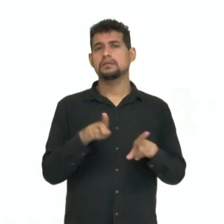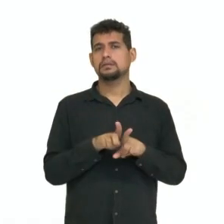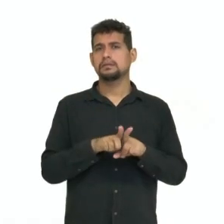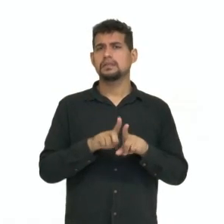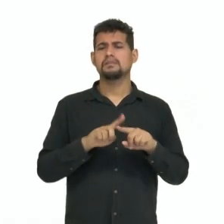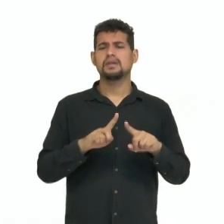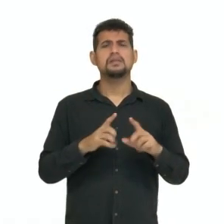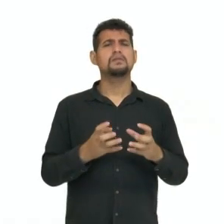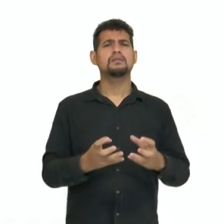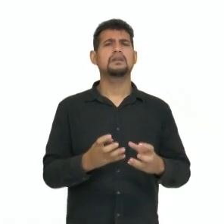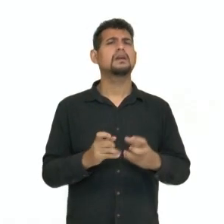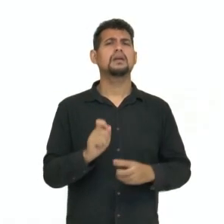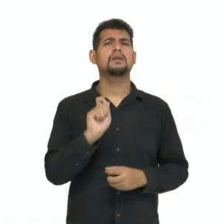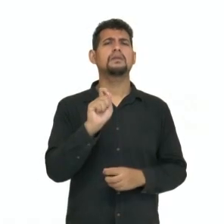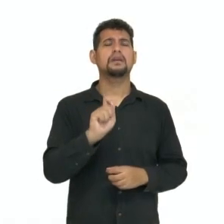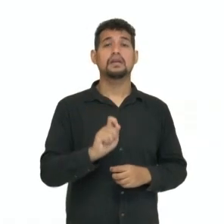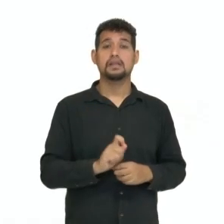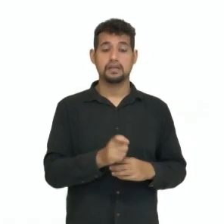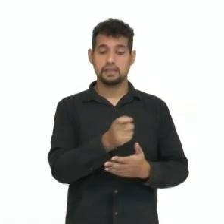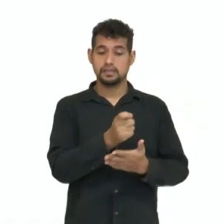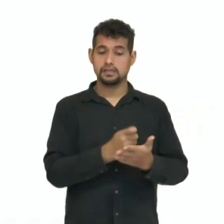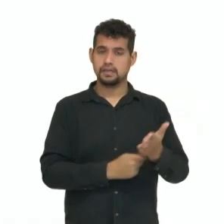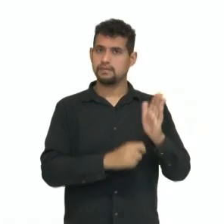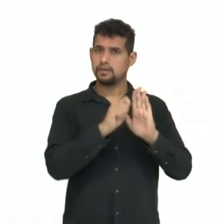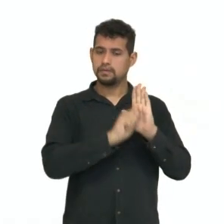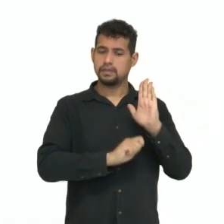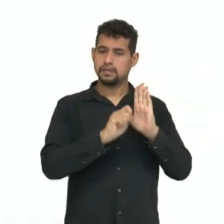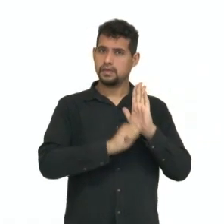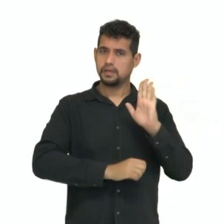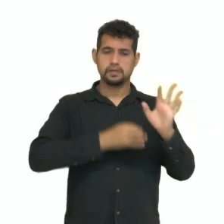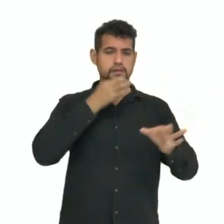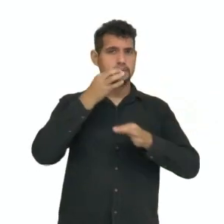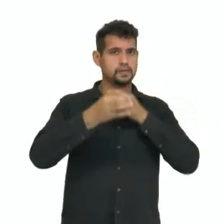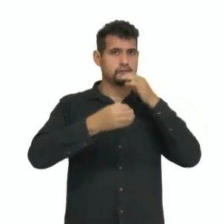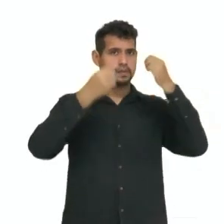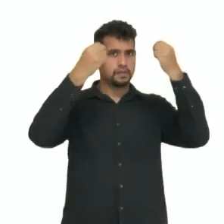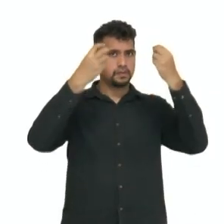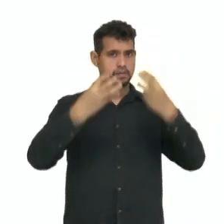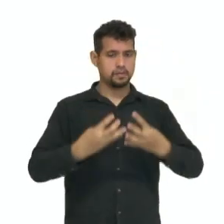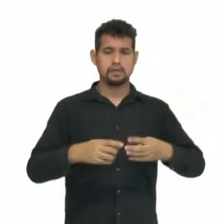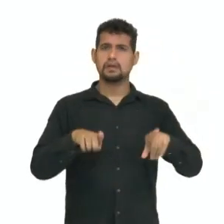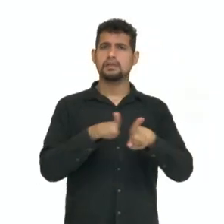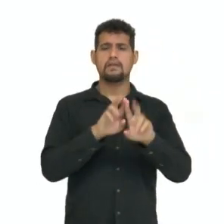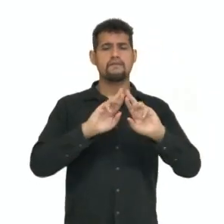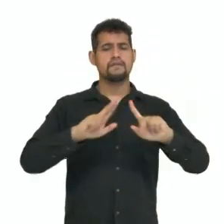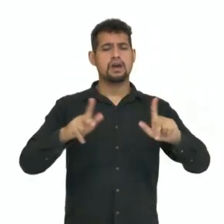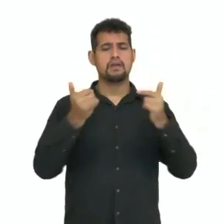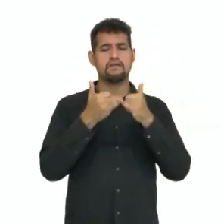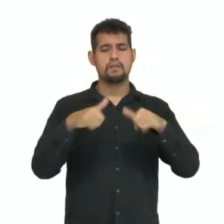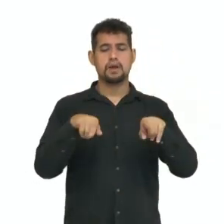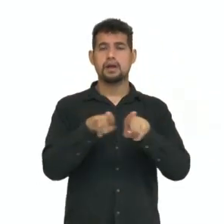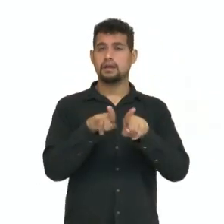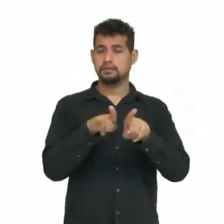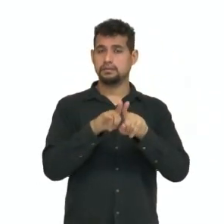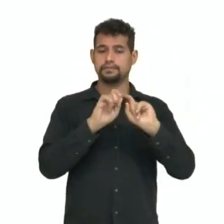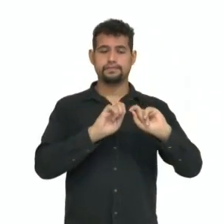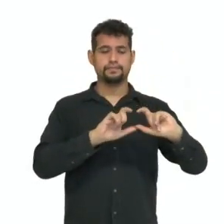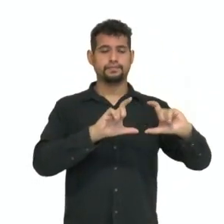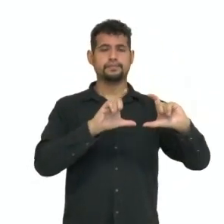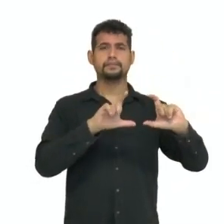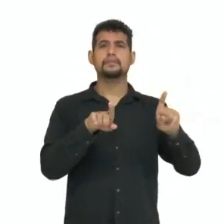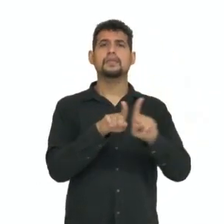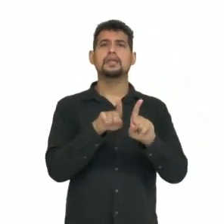O que eu quero? Escreva um texto argumentativo, pondo em confronto as informações contidas na placa